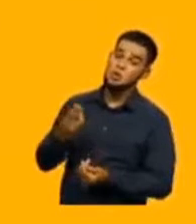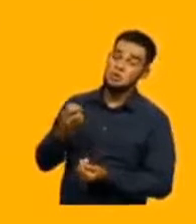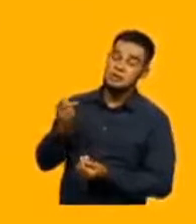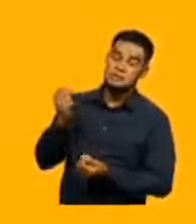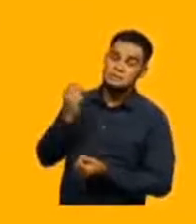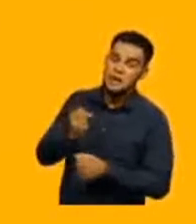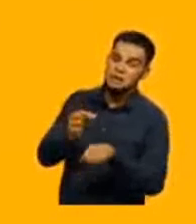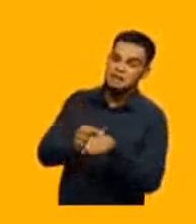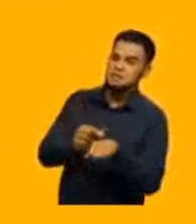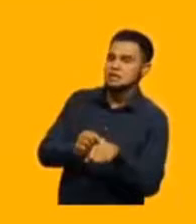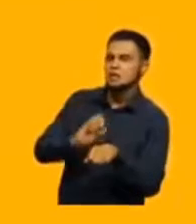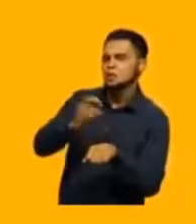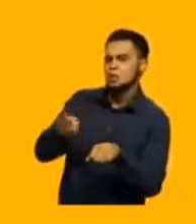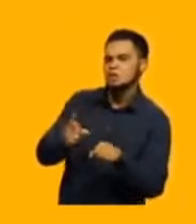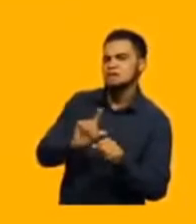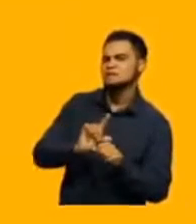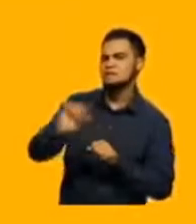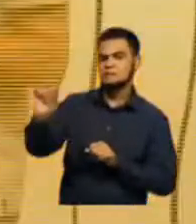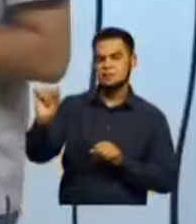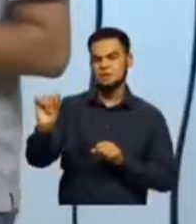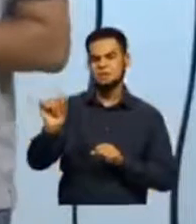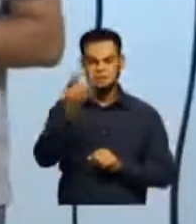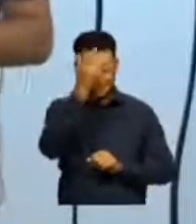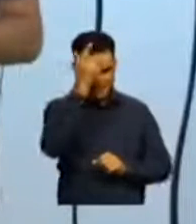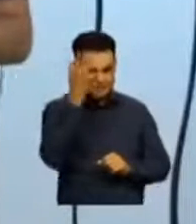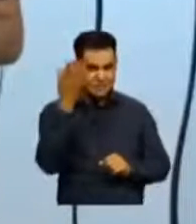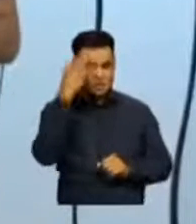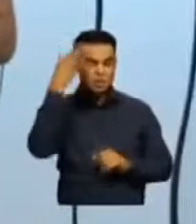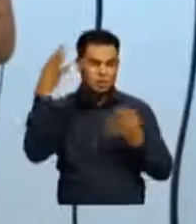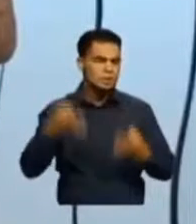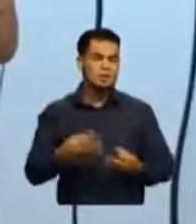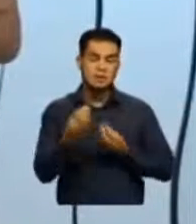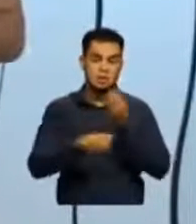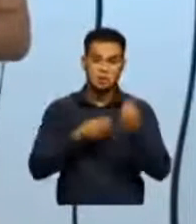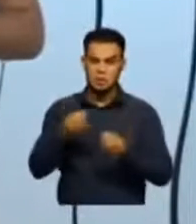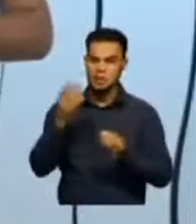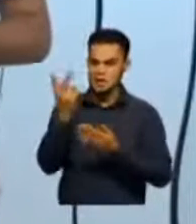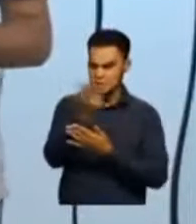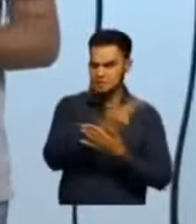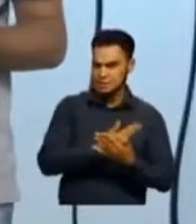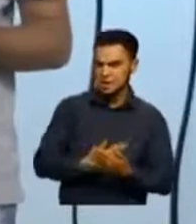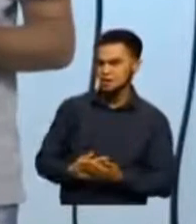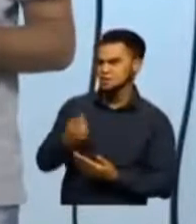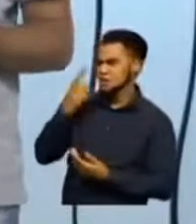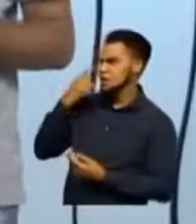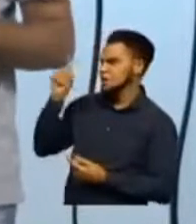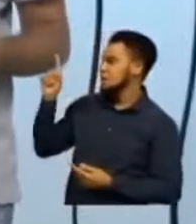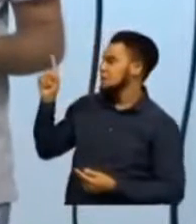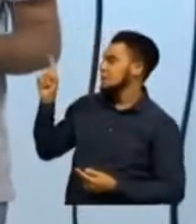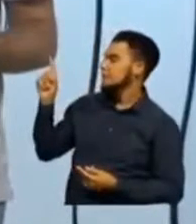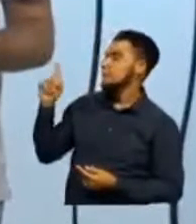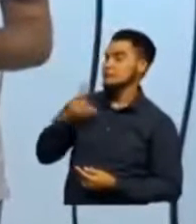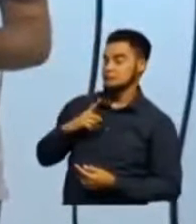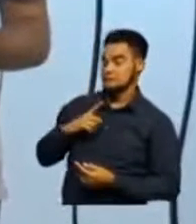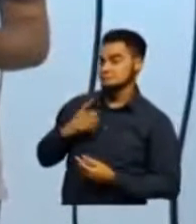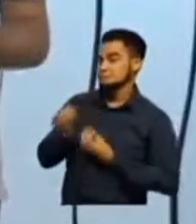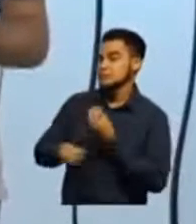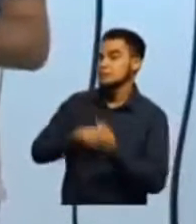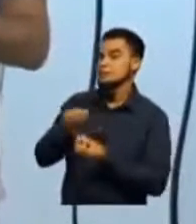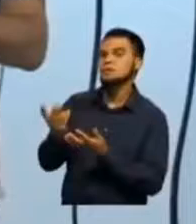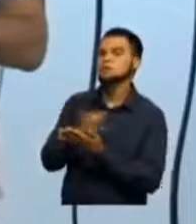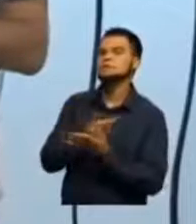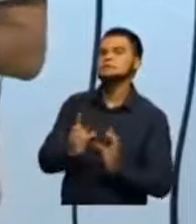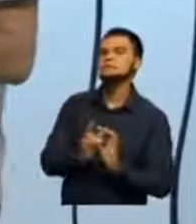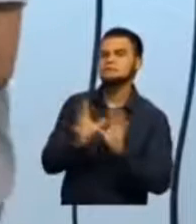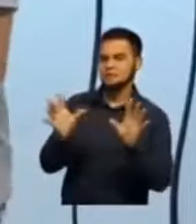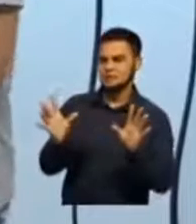vírus. Vai ficar mais fácil da gente entender com essa imagem aqui. Nessa parte, então, da liberação, existem